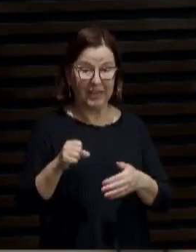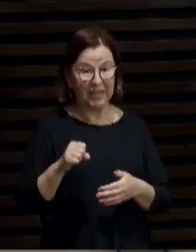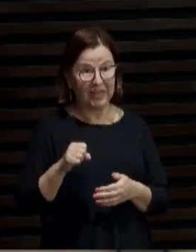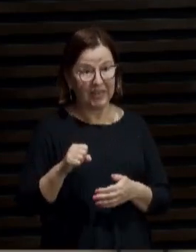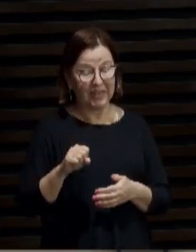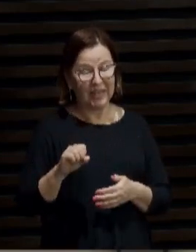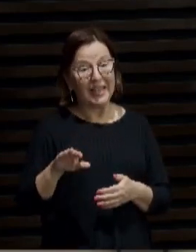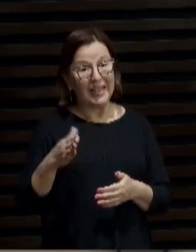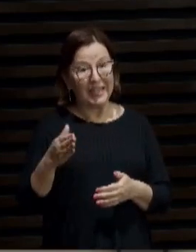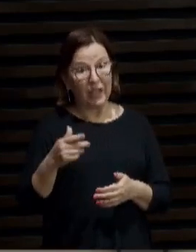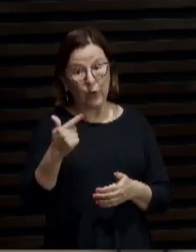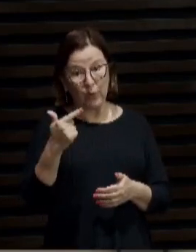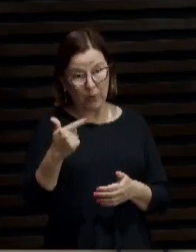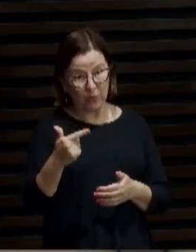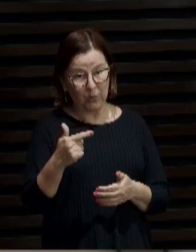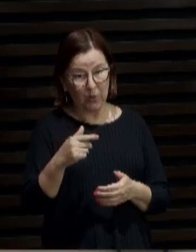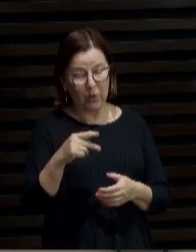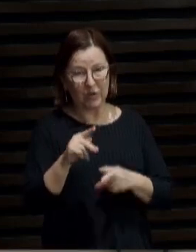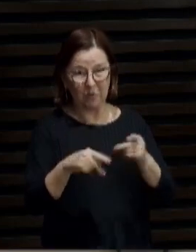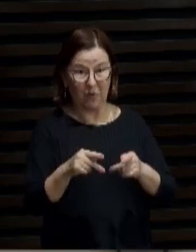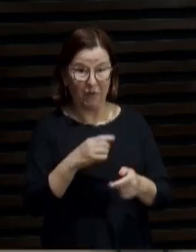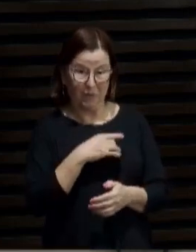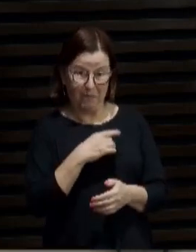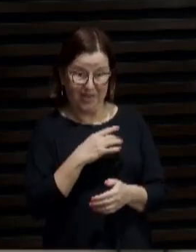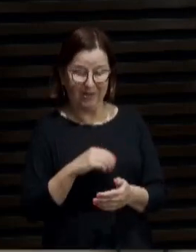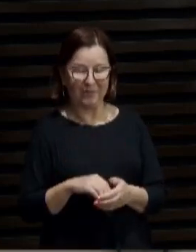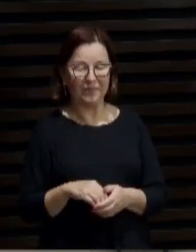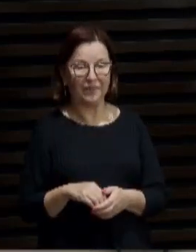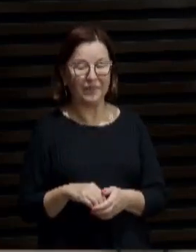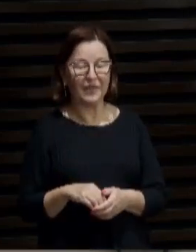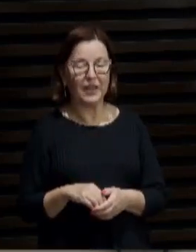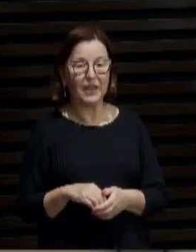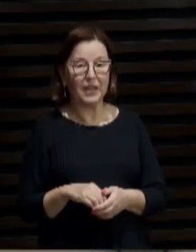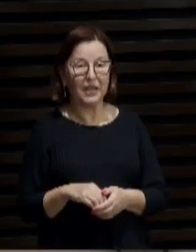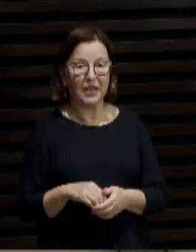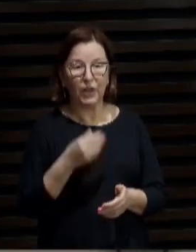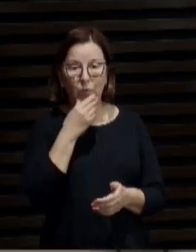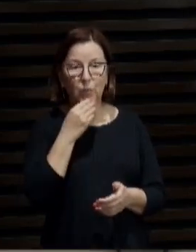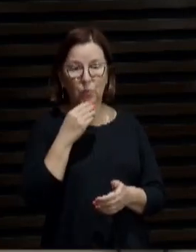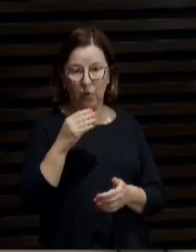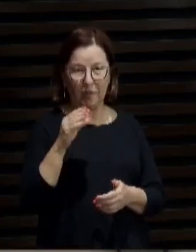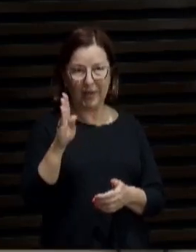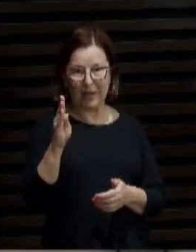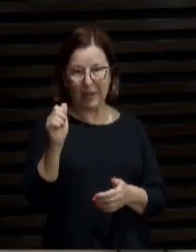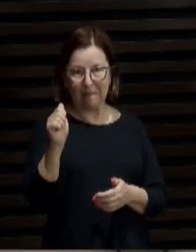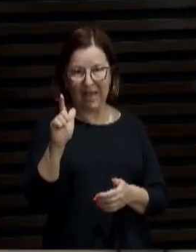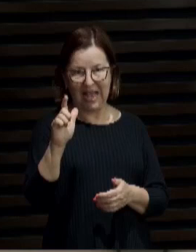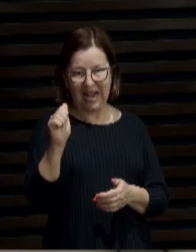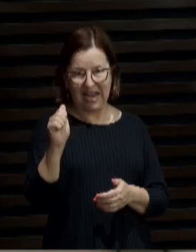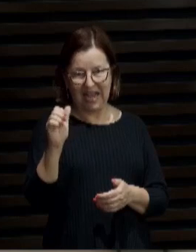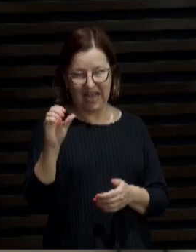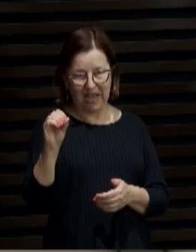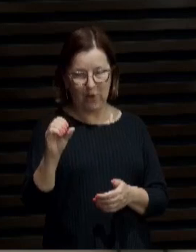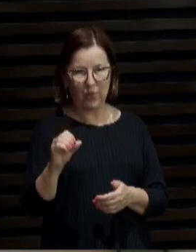amedrontados. Balaque chamou Balaão para amaldiçoar o povo, mas Deus frustrou todas as suas tentativas de